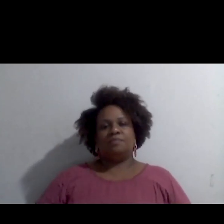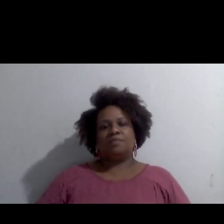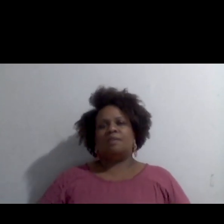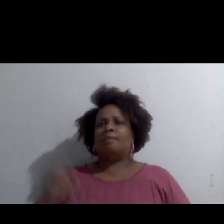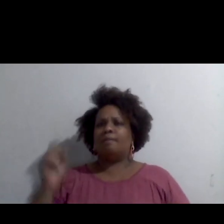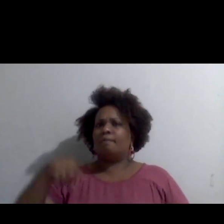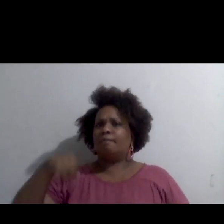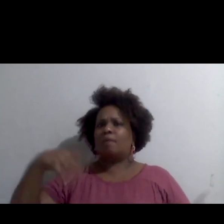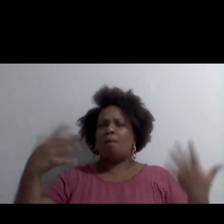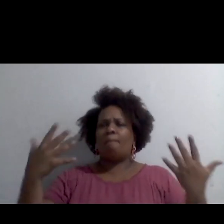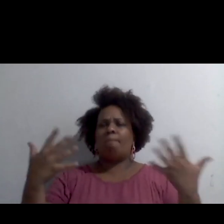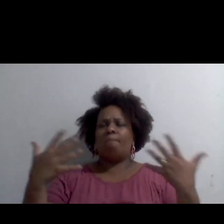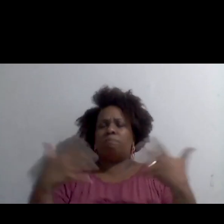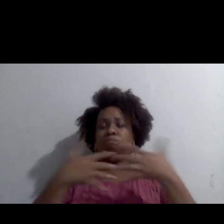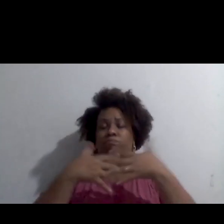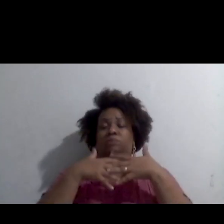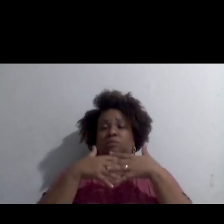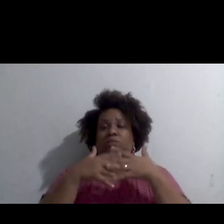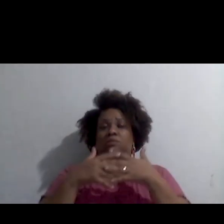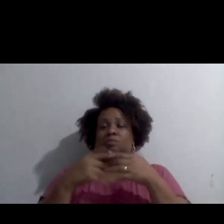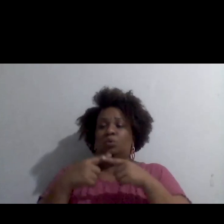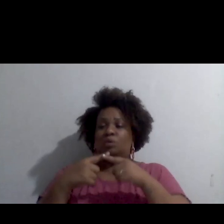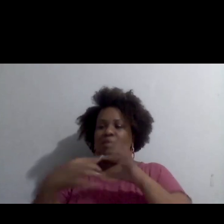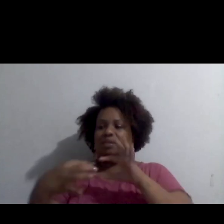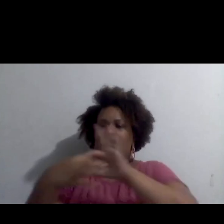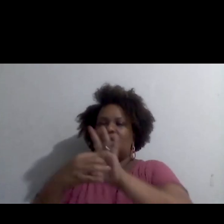gente relaciona isso com a Lei Paulo Gustavo, porque